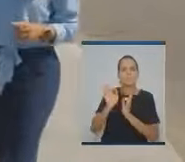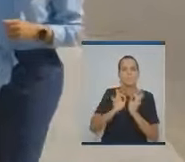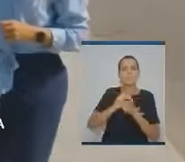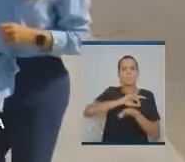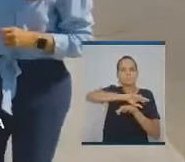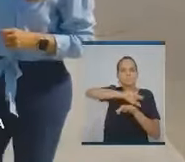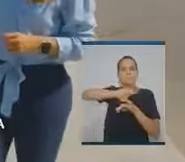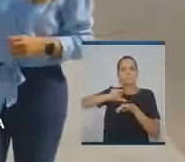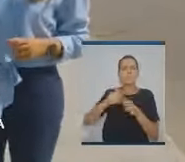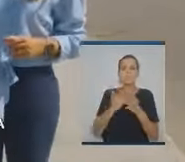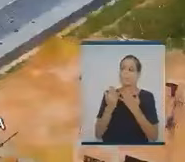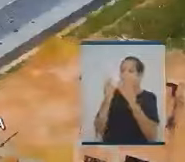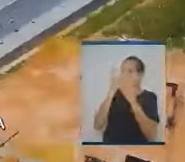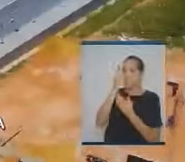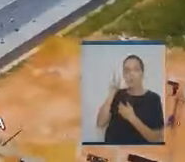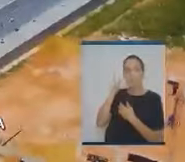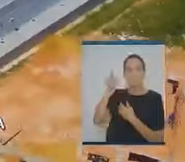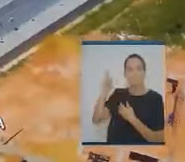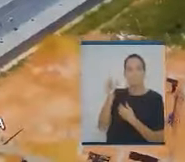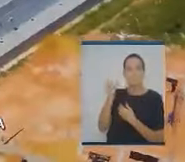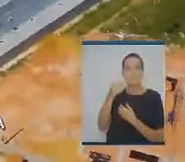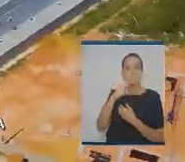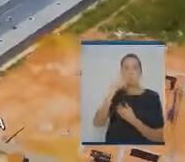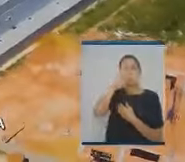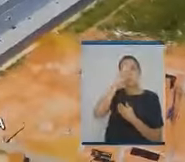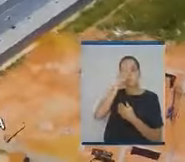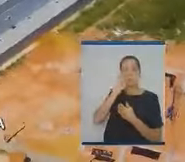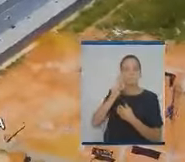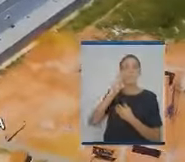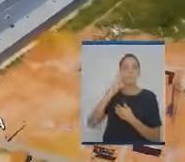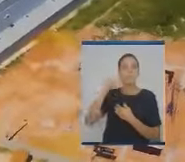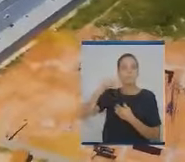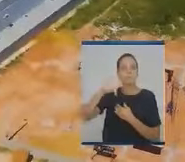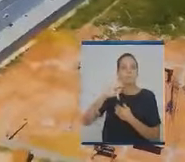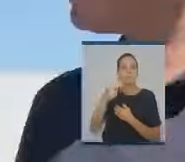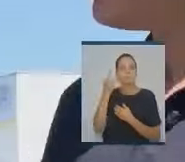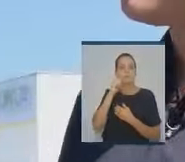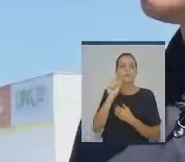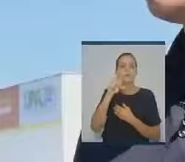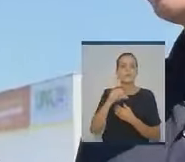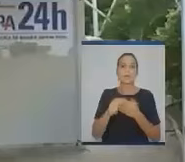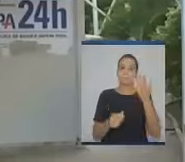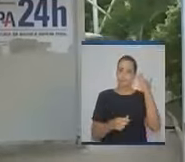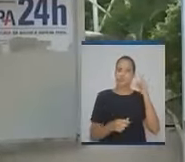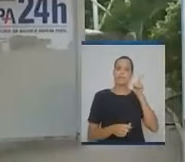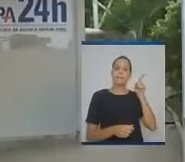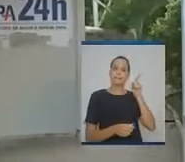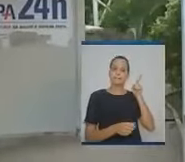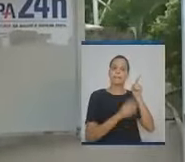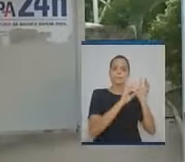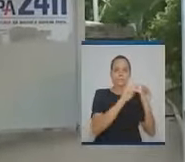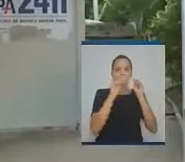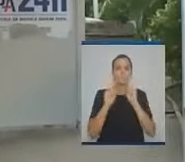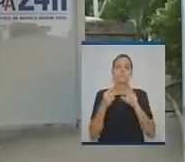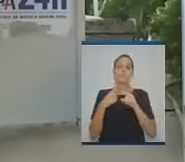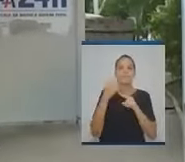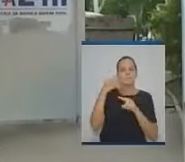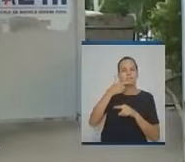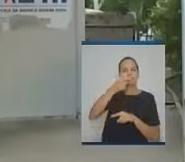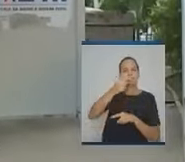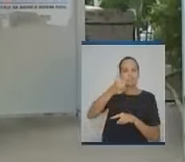cidade. Estamos aqui diante de uma nova UPA que o Bom Pastor recebeu. A UPA era ali, mas era um contêine.